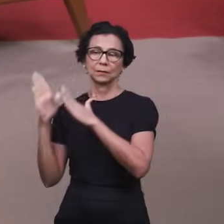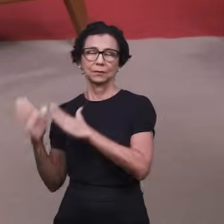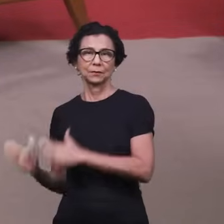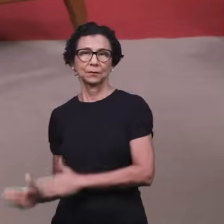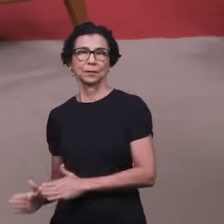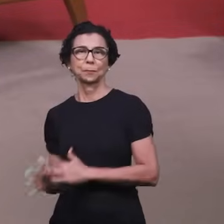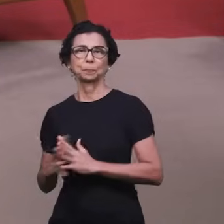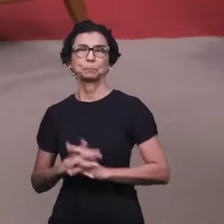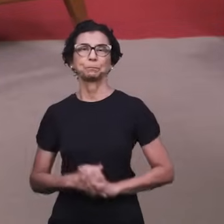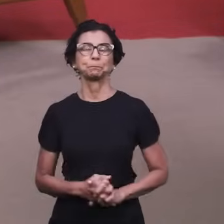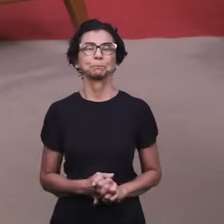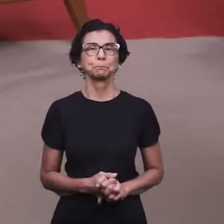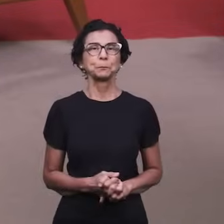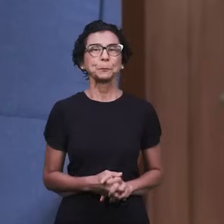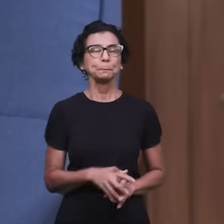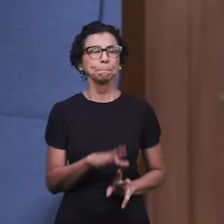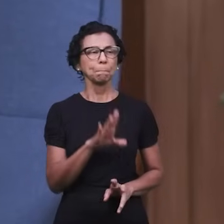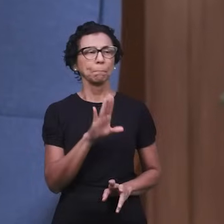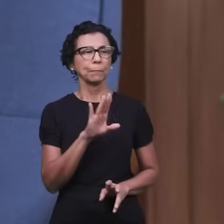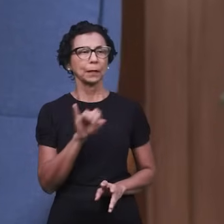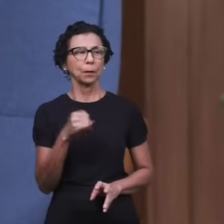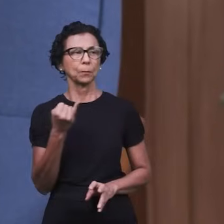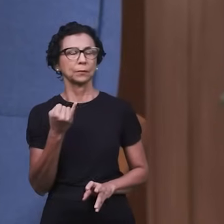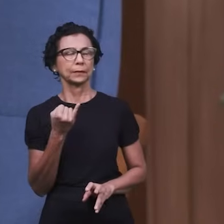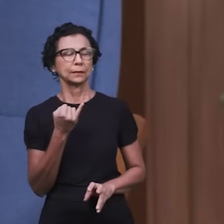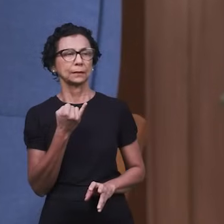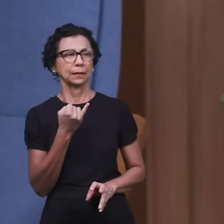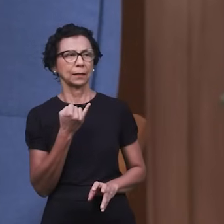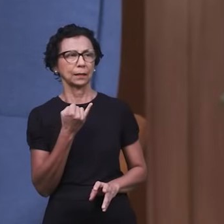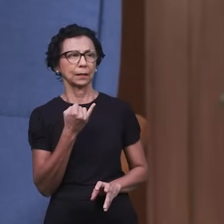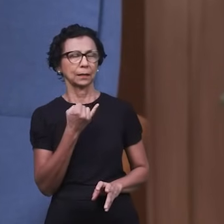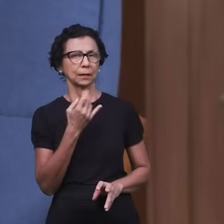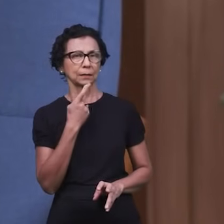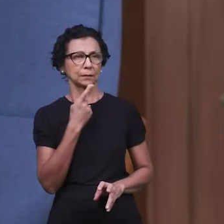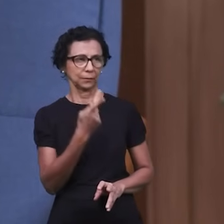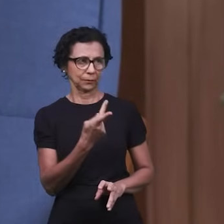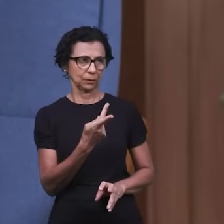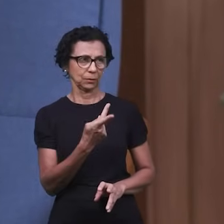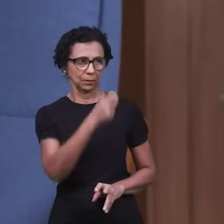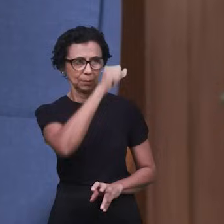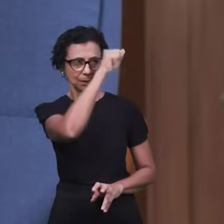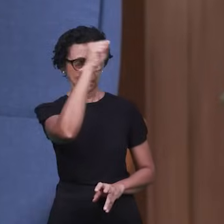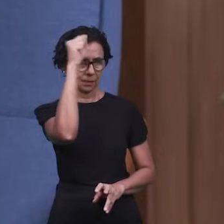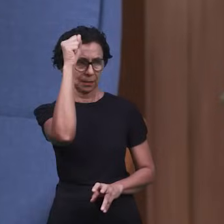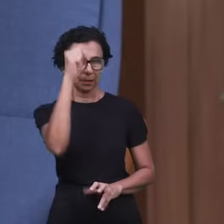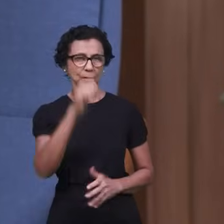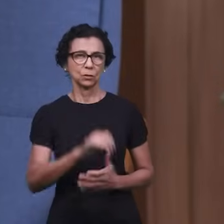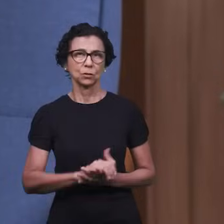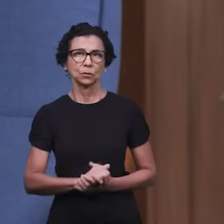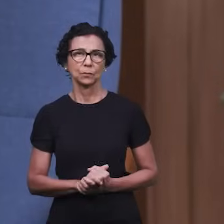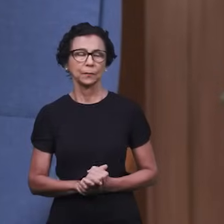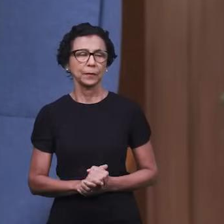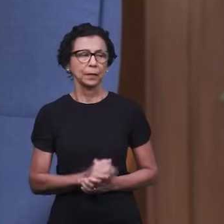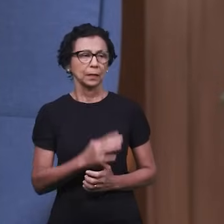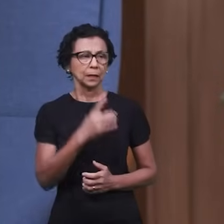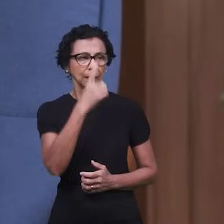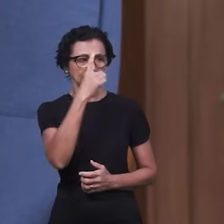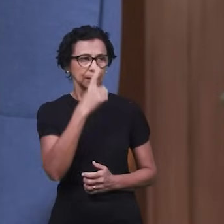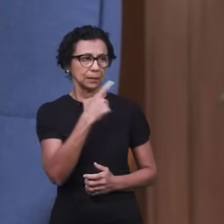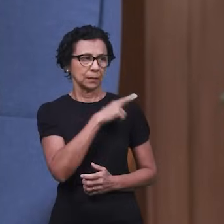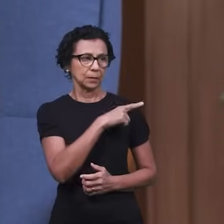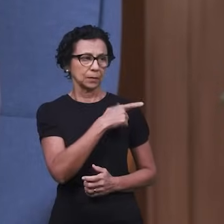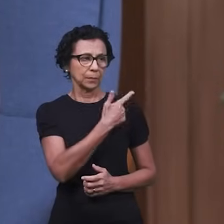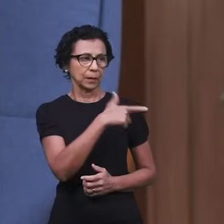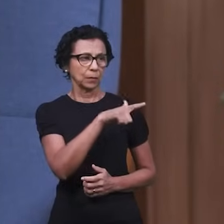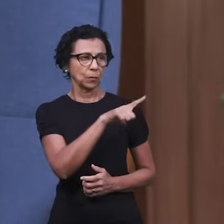fiel. Deixa eu aproveitar esse comentário que o Sérgio fez e ler um texto da palavra do Senhor, porque aí, Daniel, você pega o